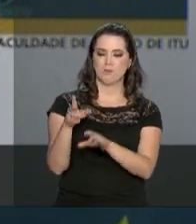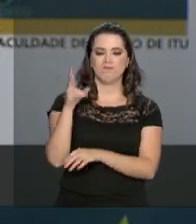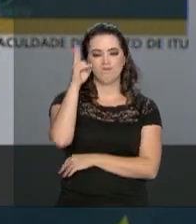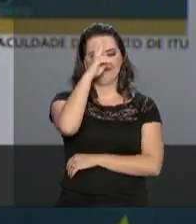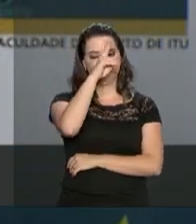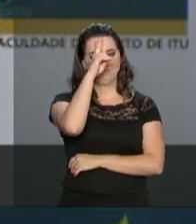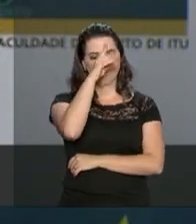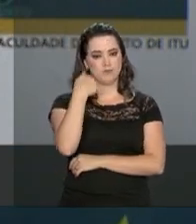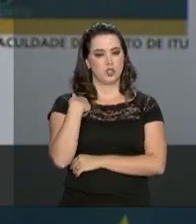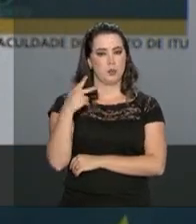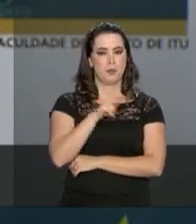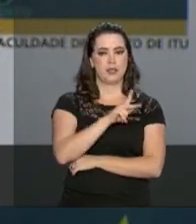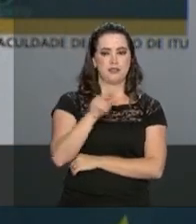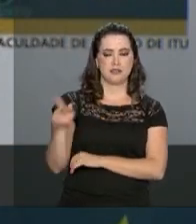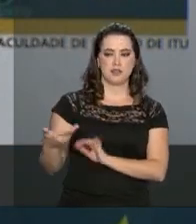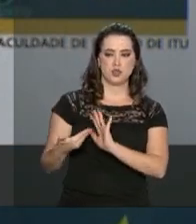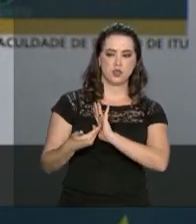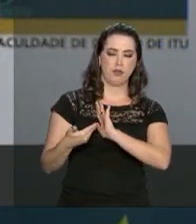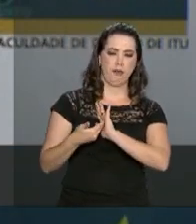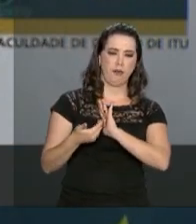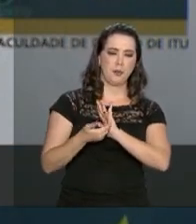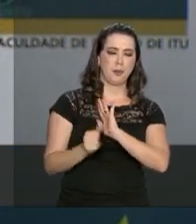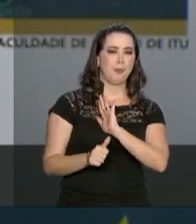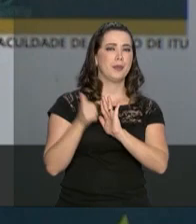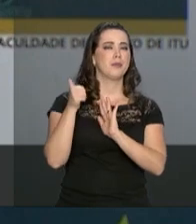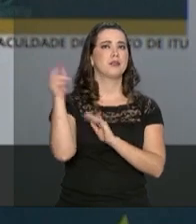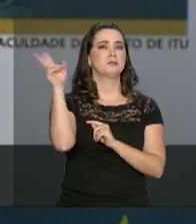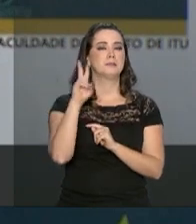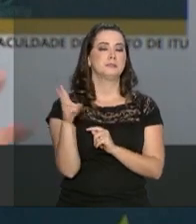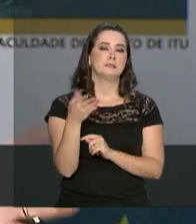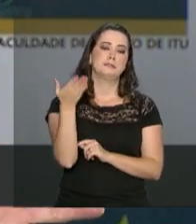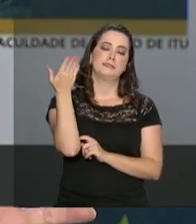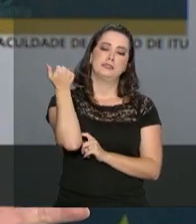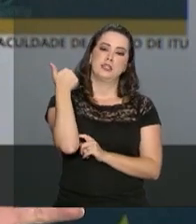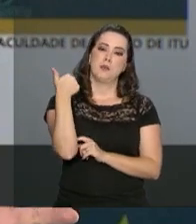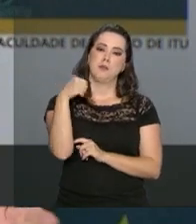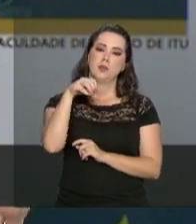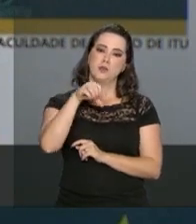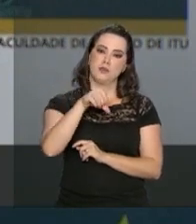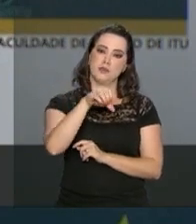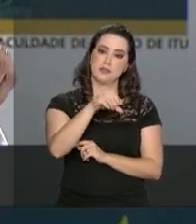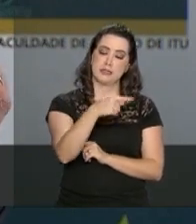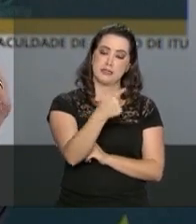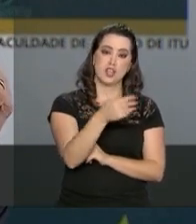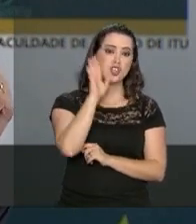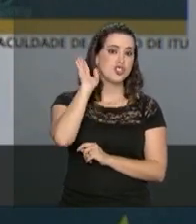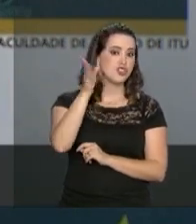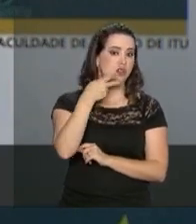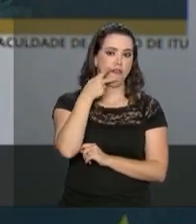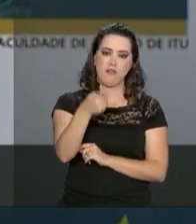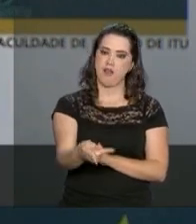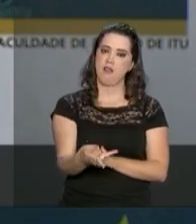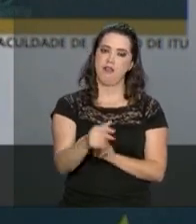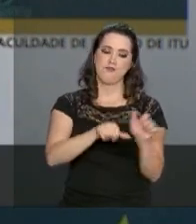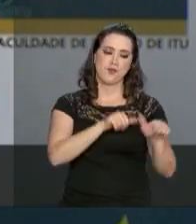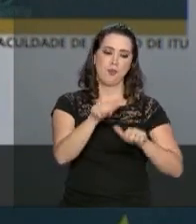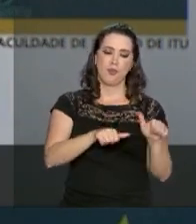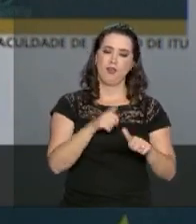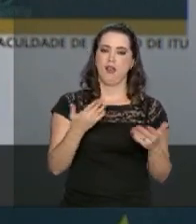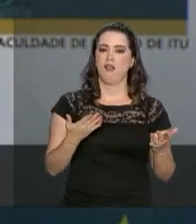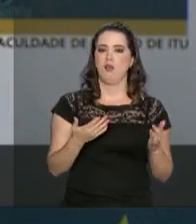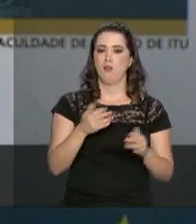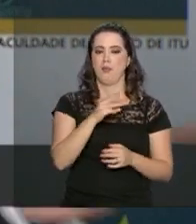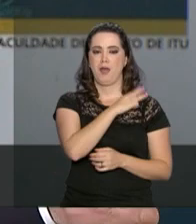recordo, eu fui presidente da Câmara dos Deputados pela primeira vez, em 1997. Já se falava em reforma do ensino